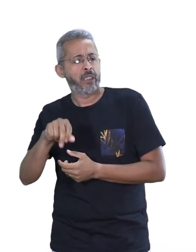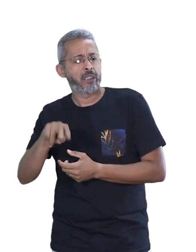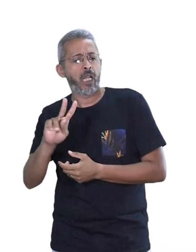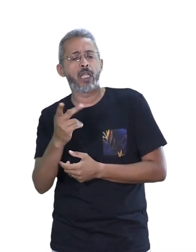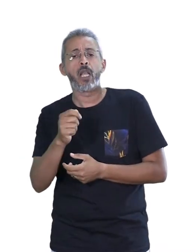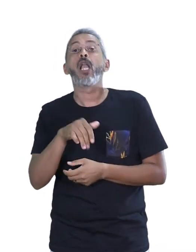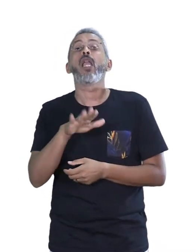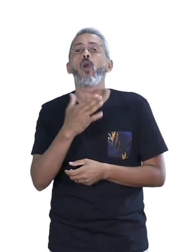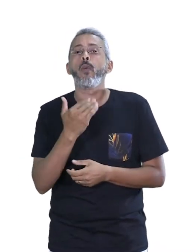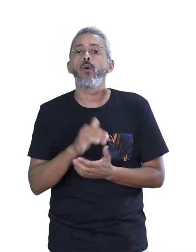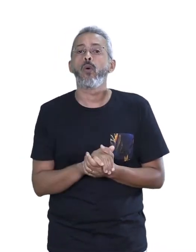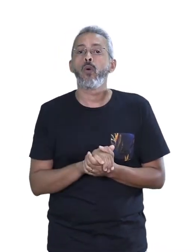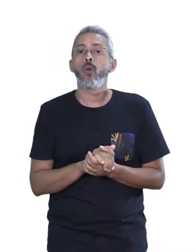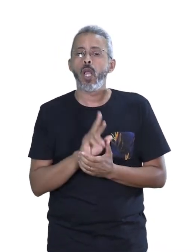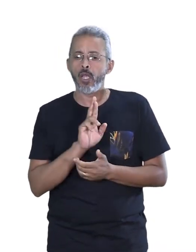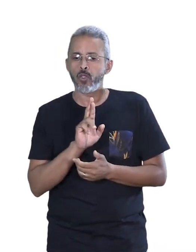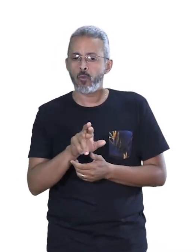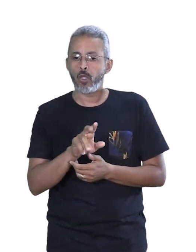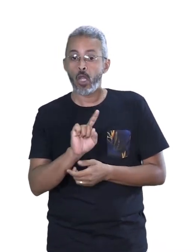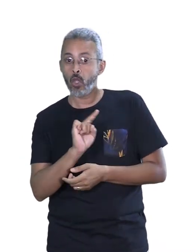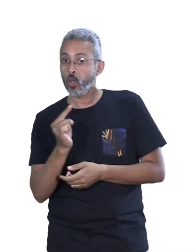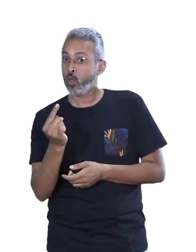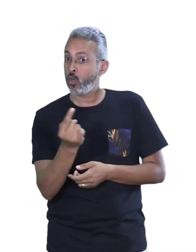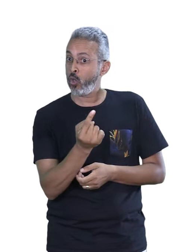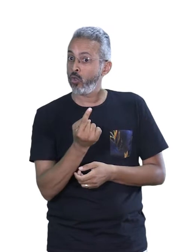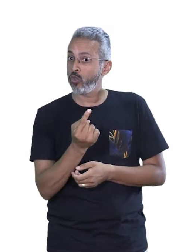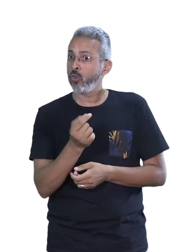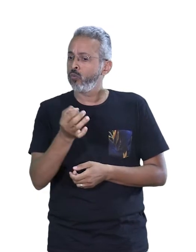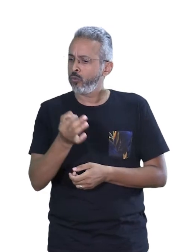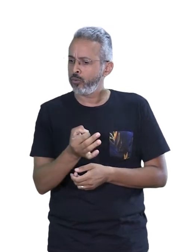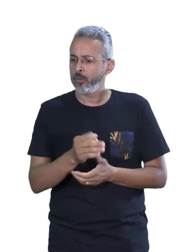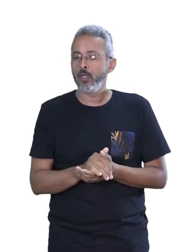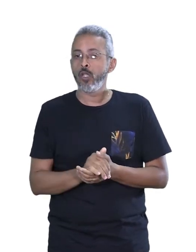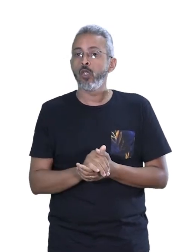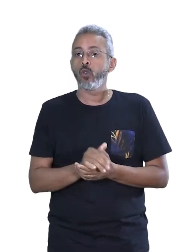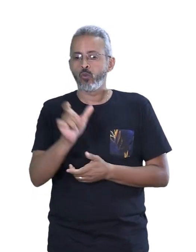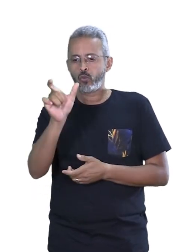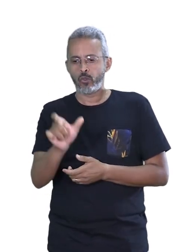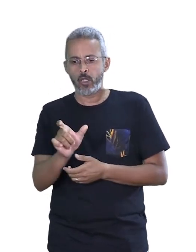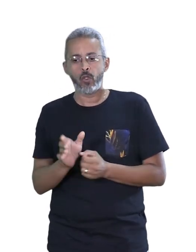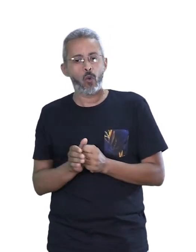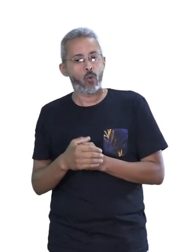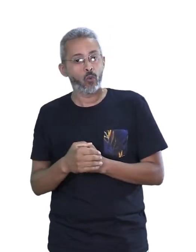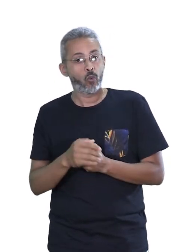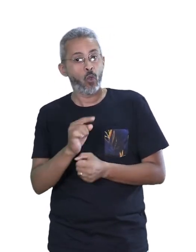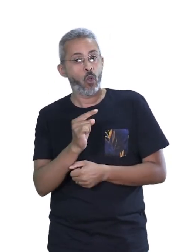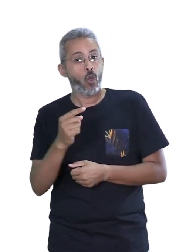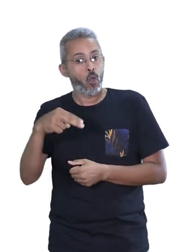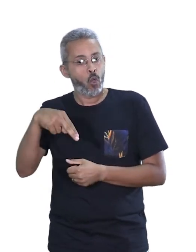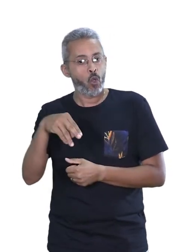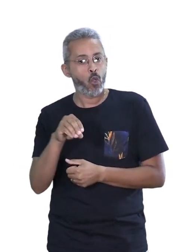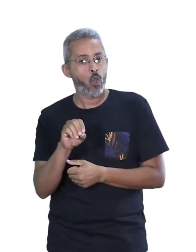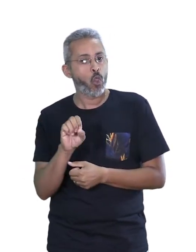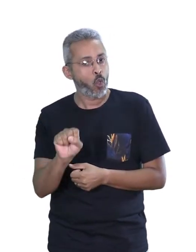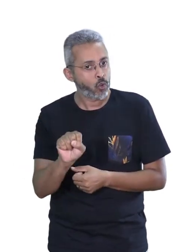jantar. Quem comemos? A resposta, nós. Exato. Sujeito oculto,